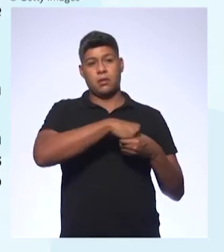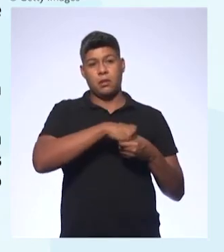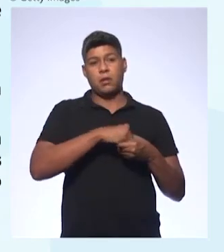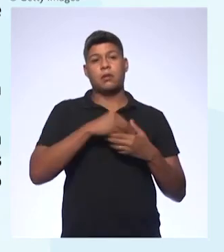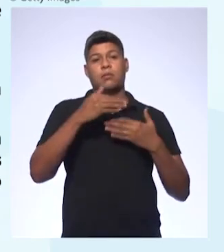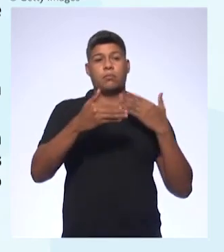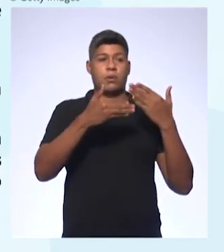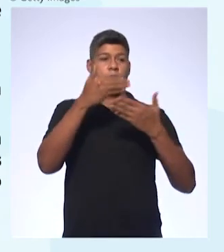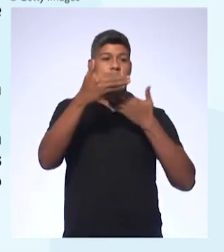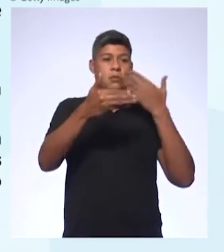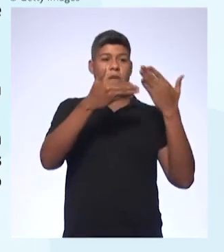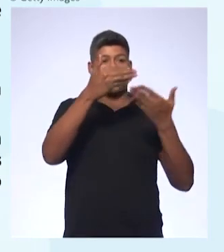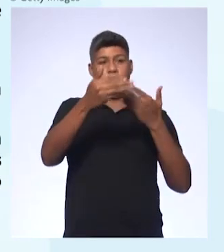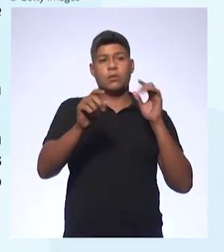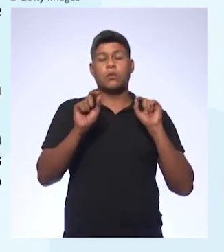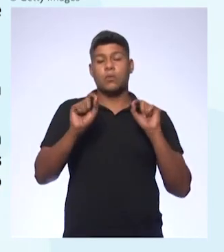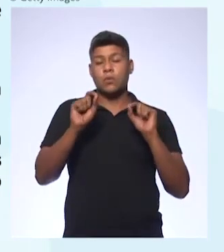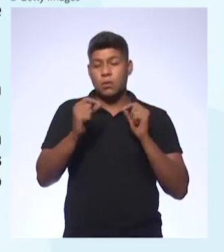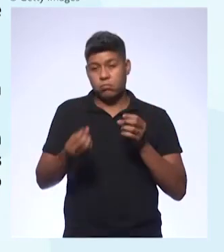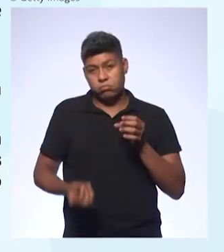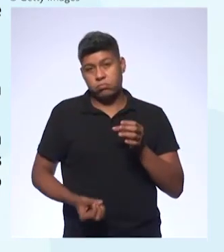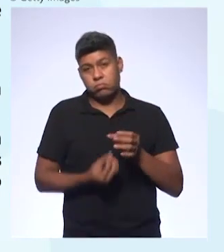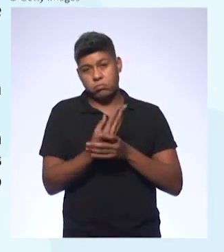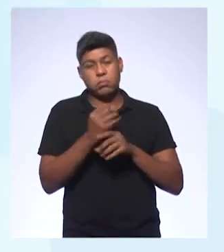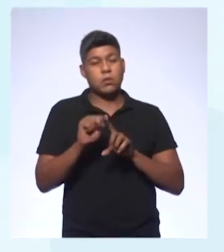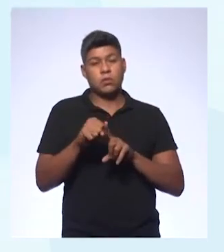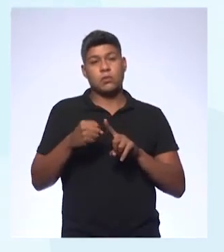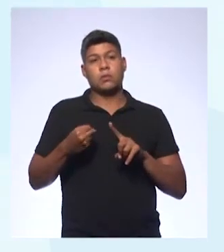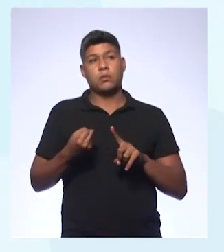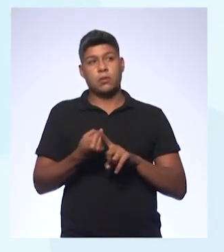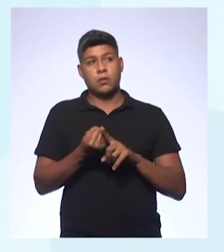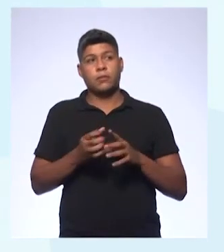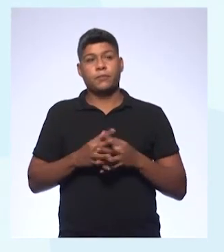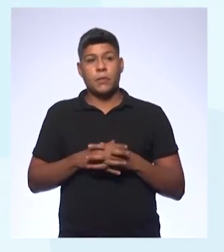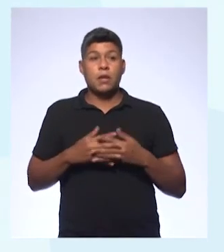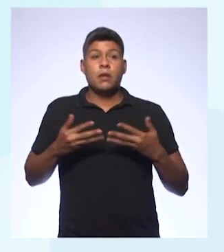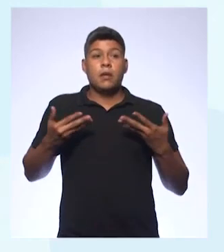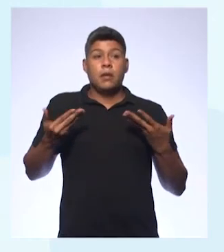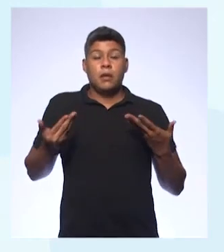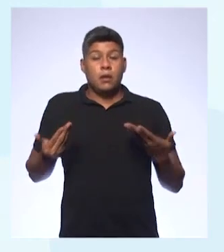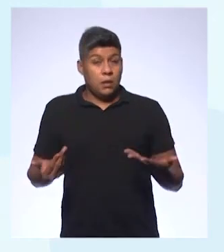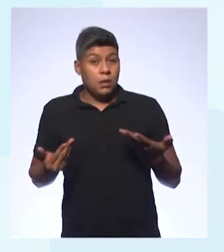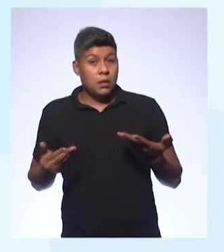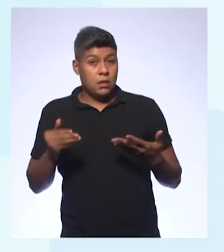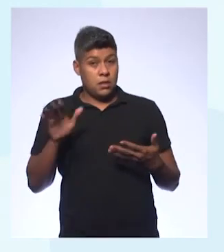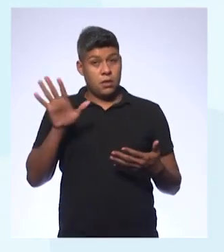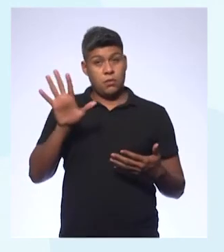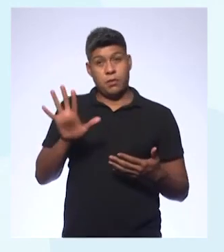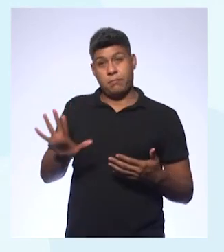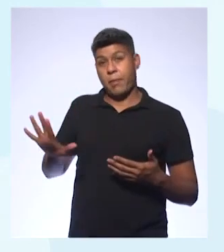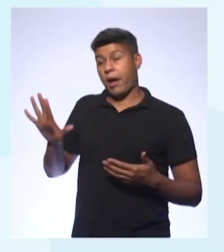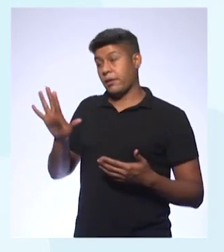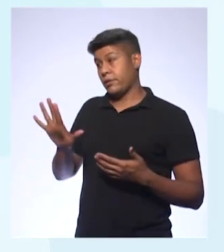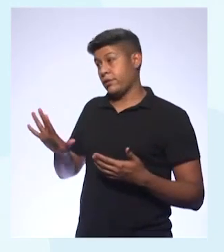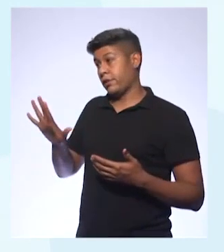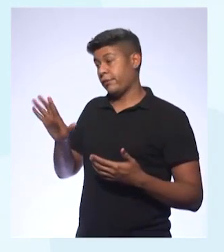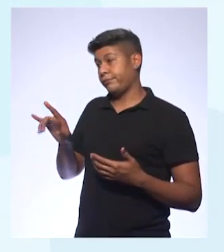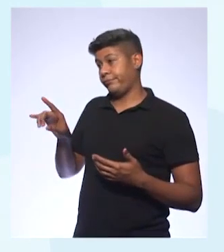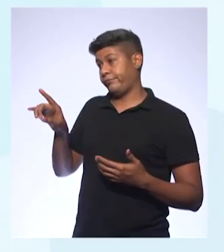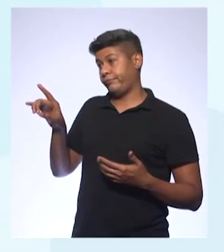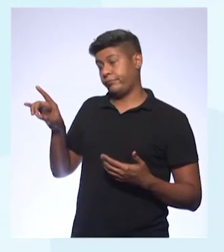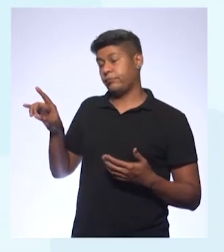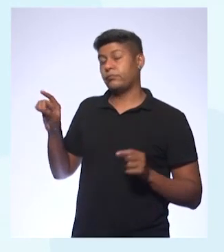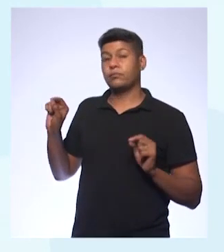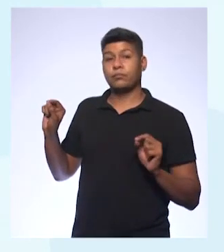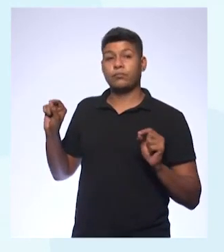um processo que é uma construção social. Né? Então, essa imagem ela representa um pouco, né,